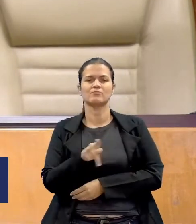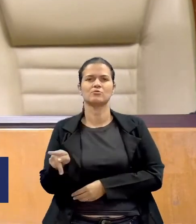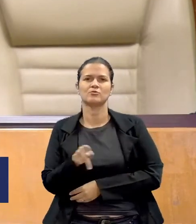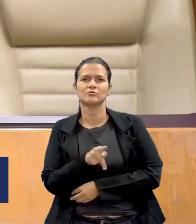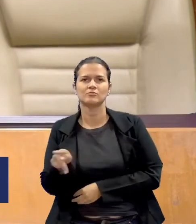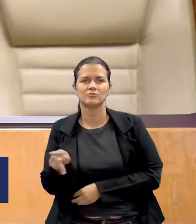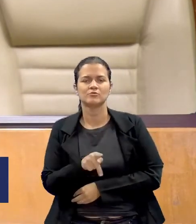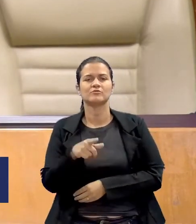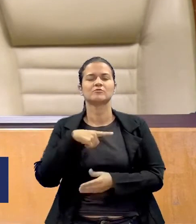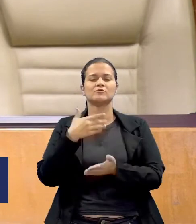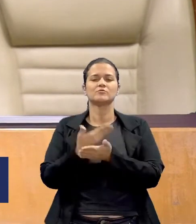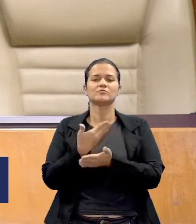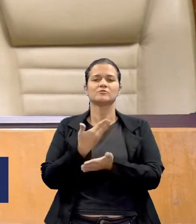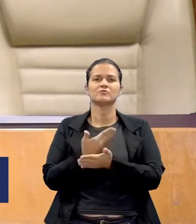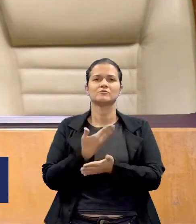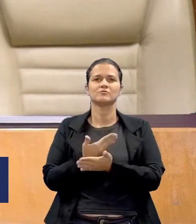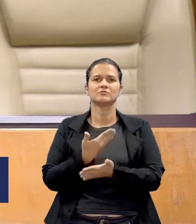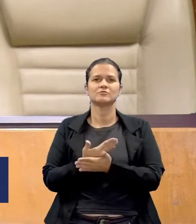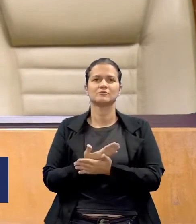fez